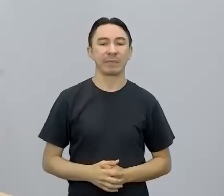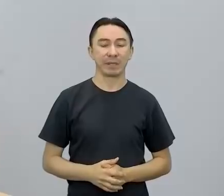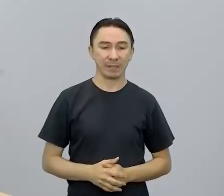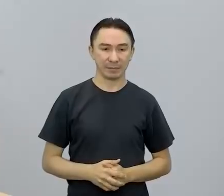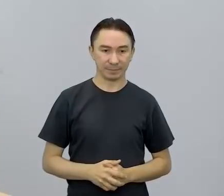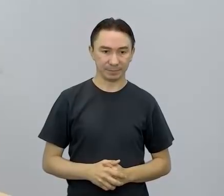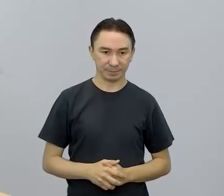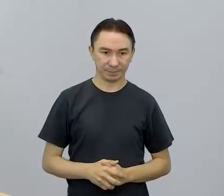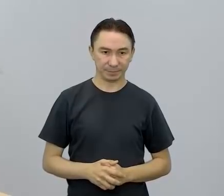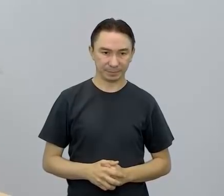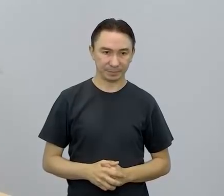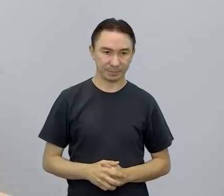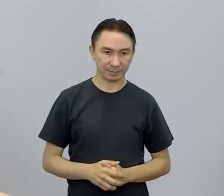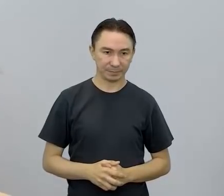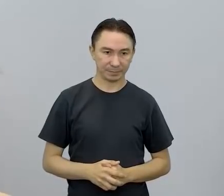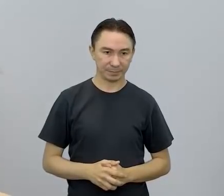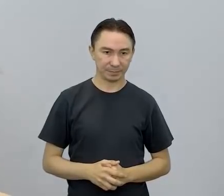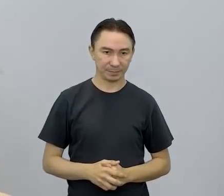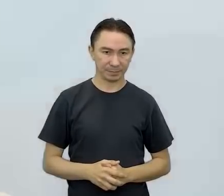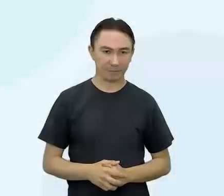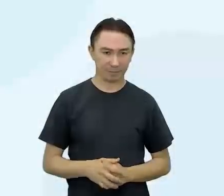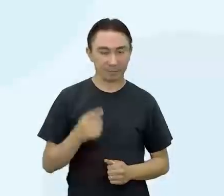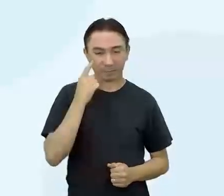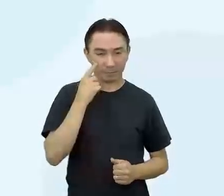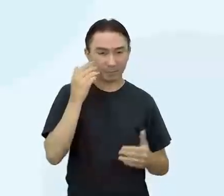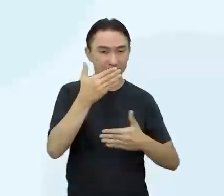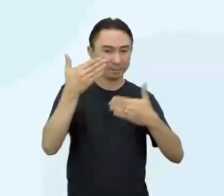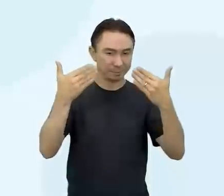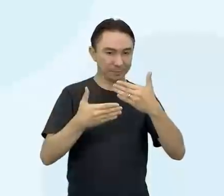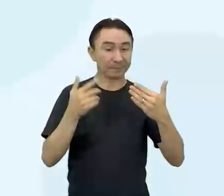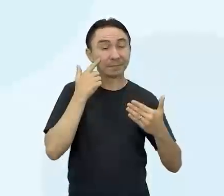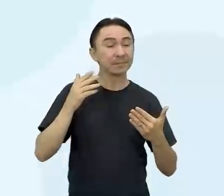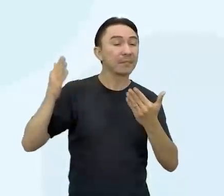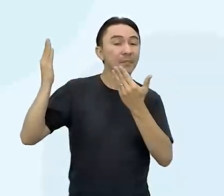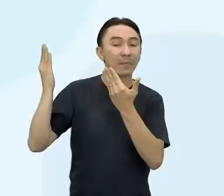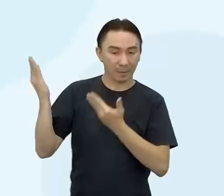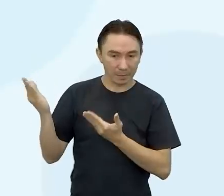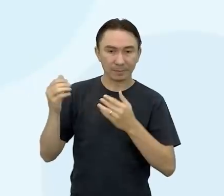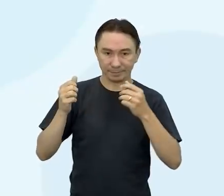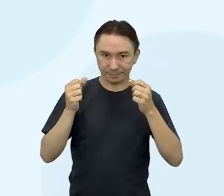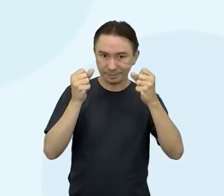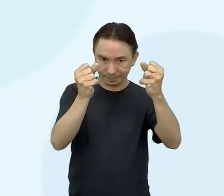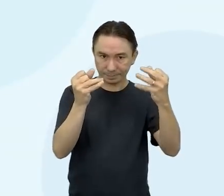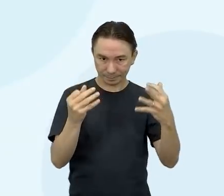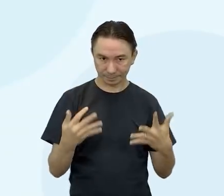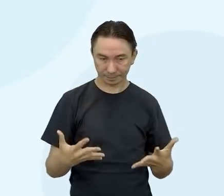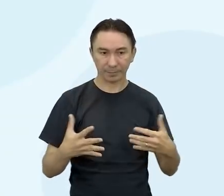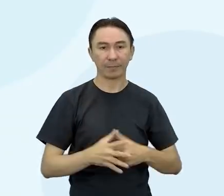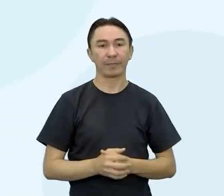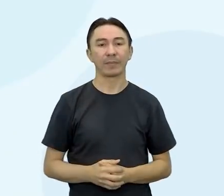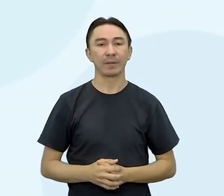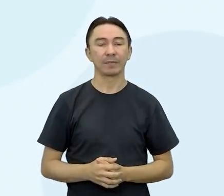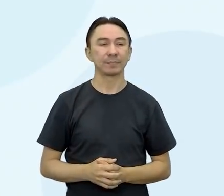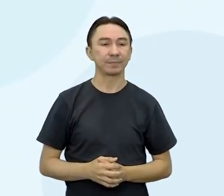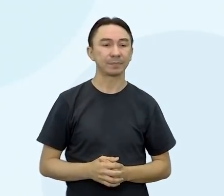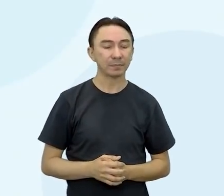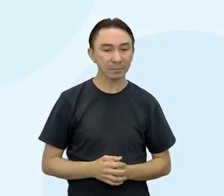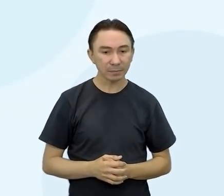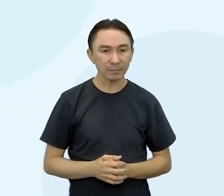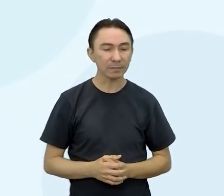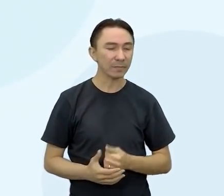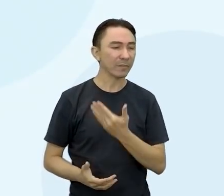Eu vou pedir para deixar na tela o slide para a gente conversar um pouquinho. Então, para realizar